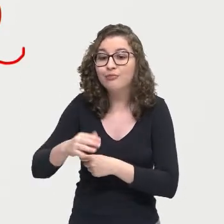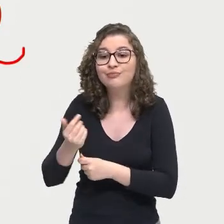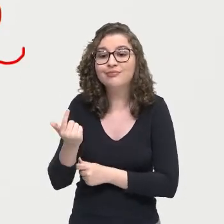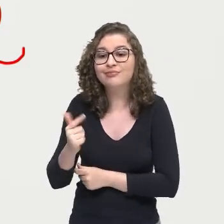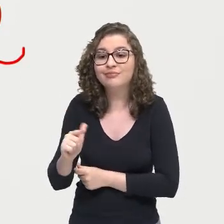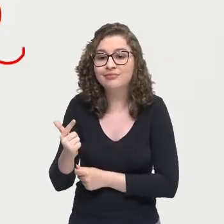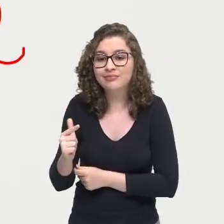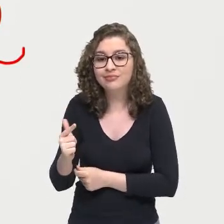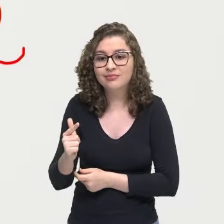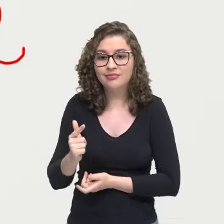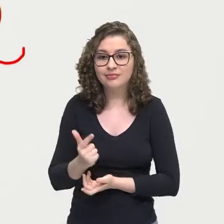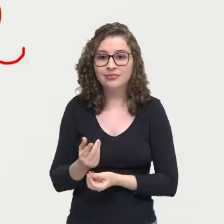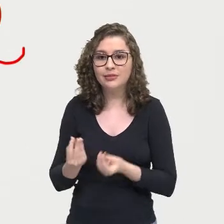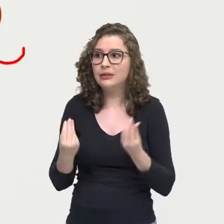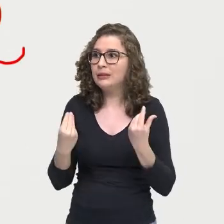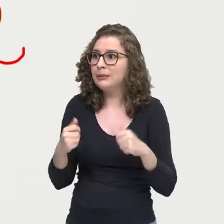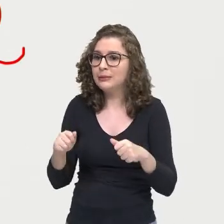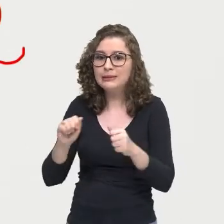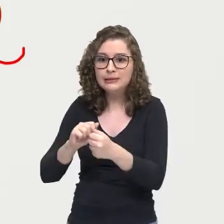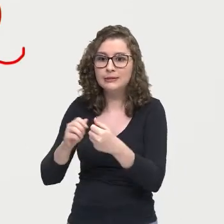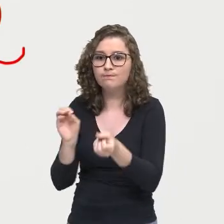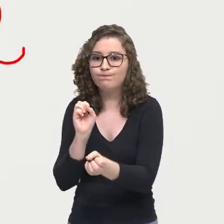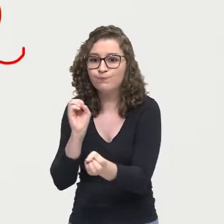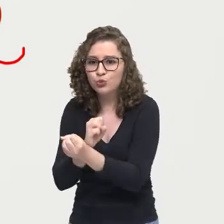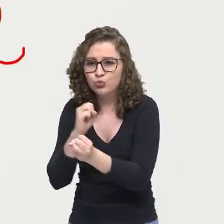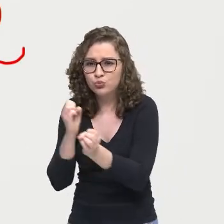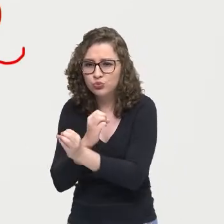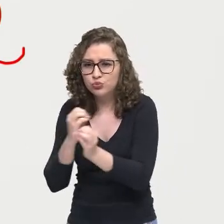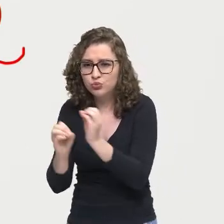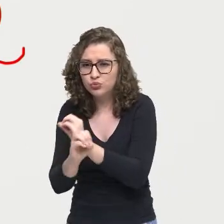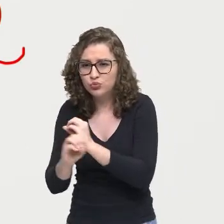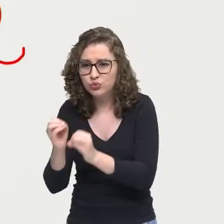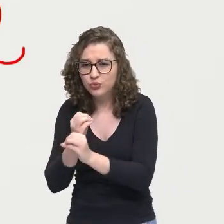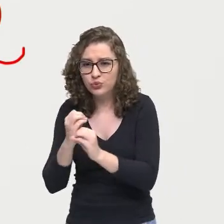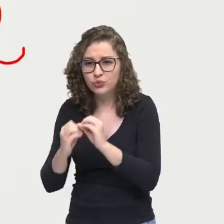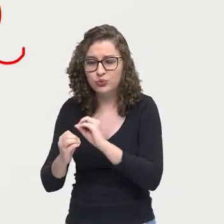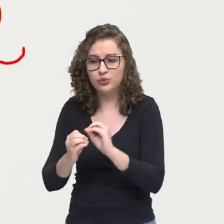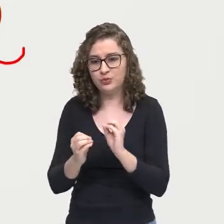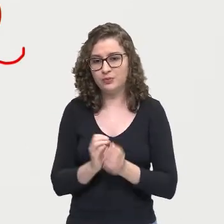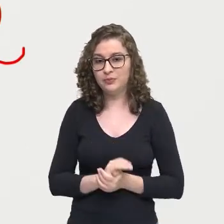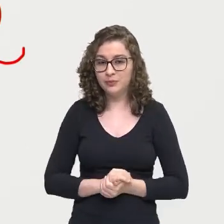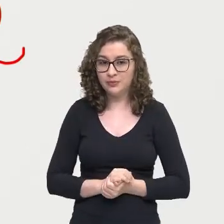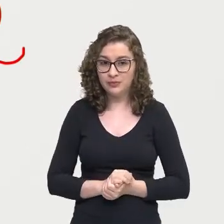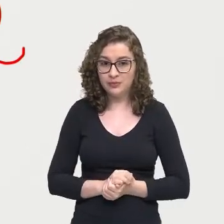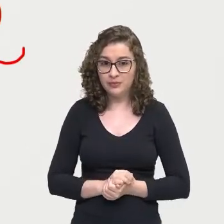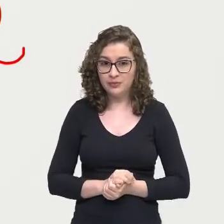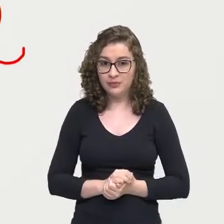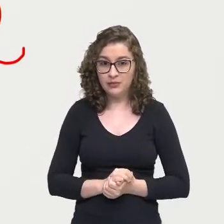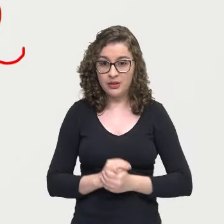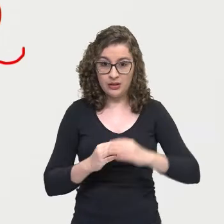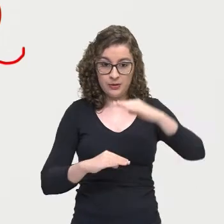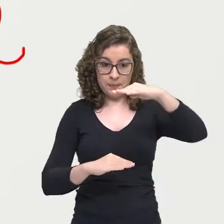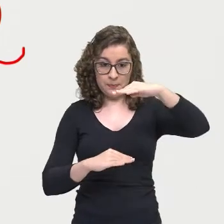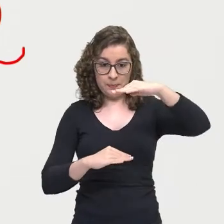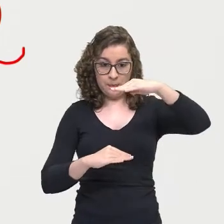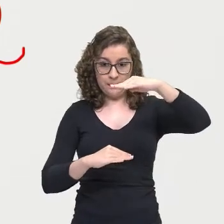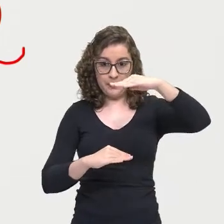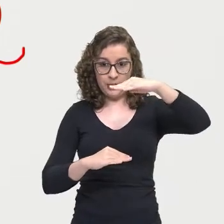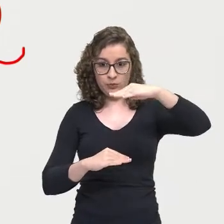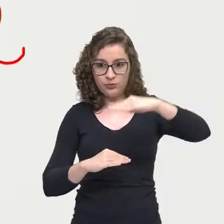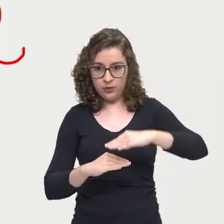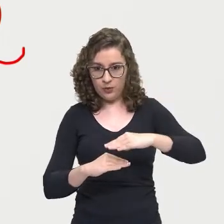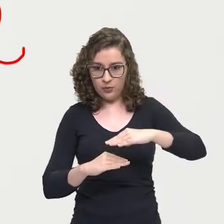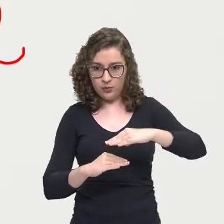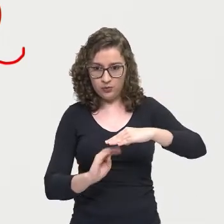elas não têm o que fazer, elas vão ter que colidir umas com as outras, tá bom? Então, toda vez que ocorrer um aumento de